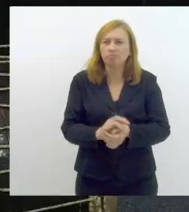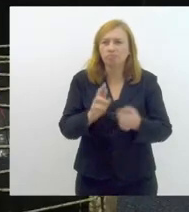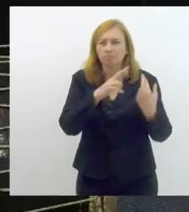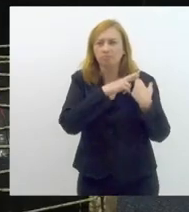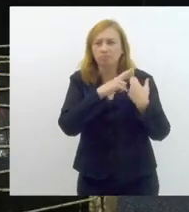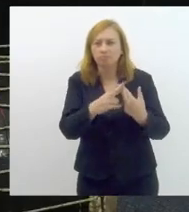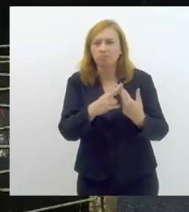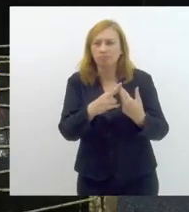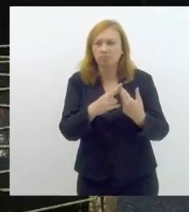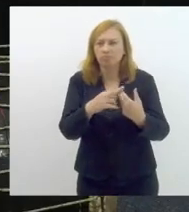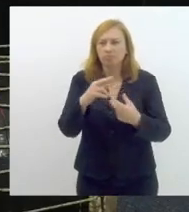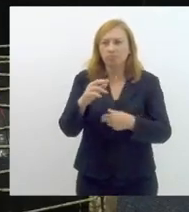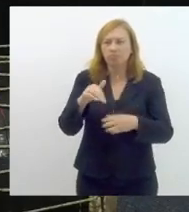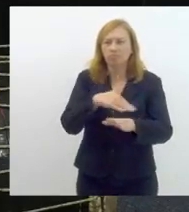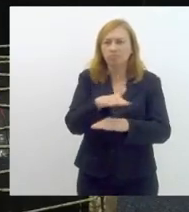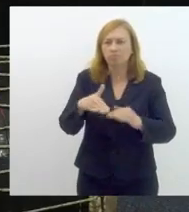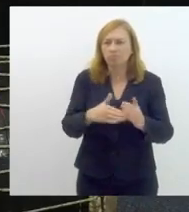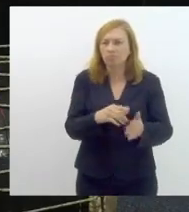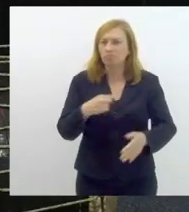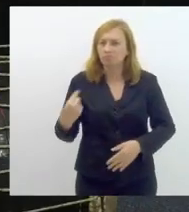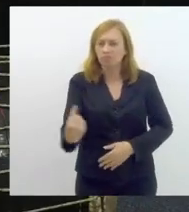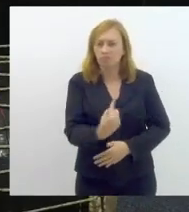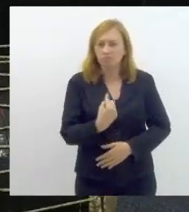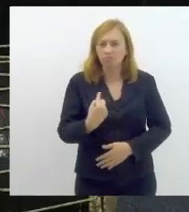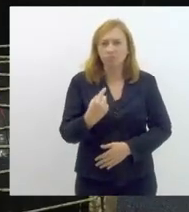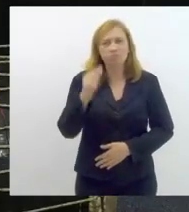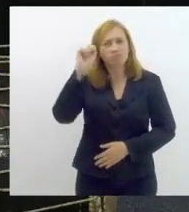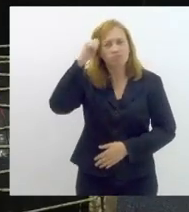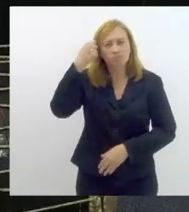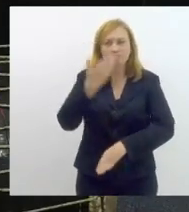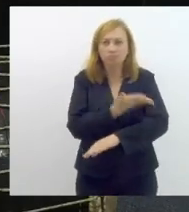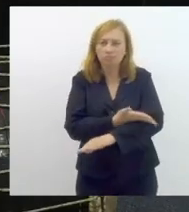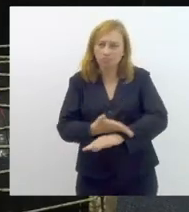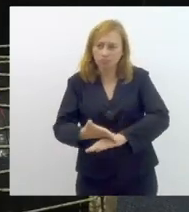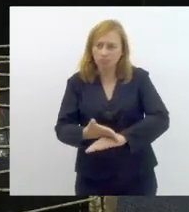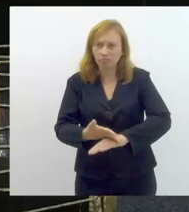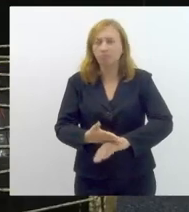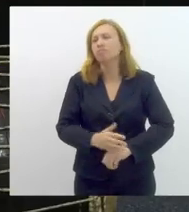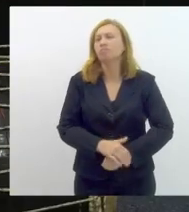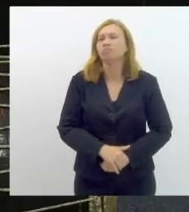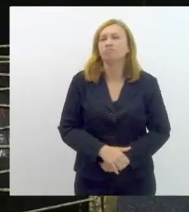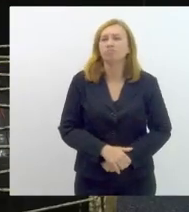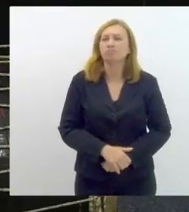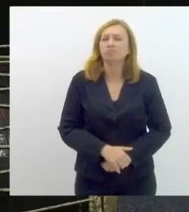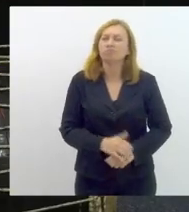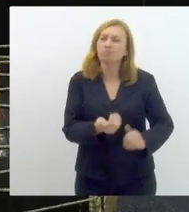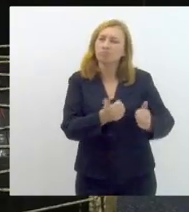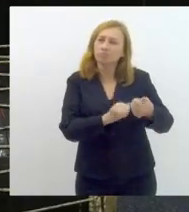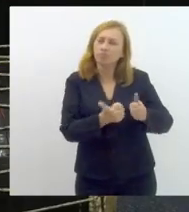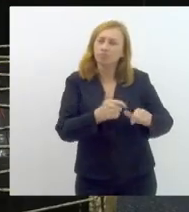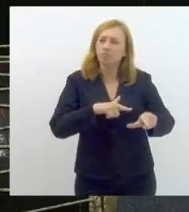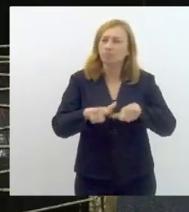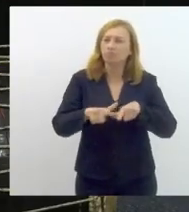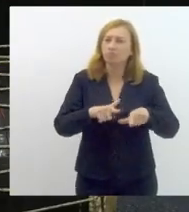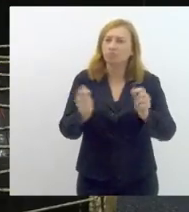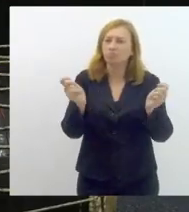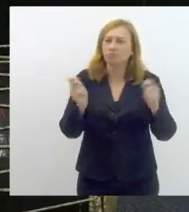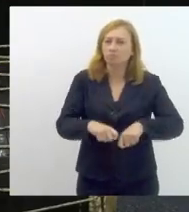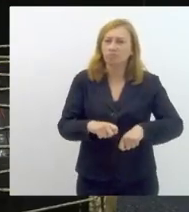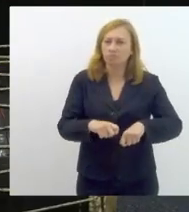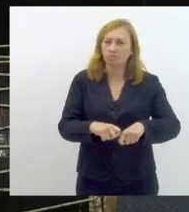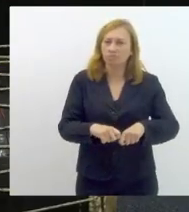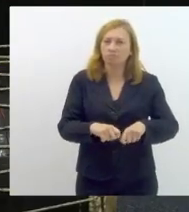é responsabilidade de todos nós, todos nós. Todos devemos trabalhar na possibilidade